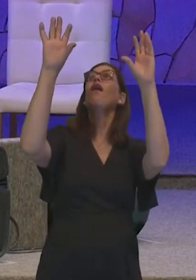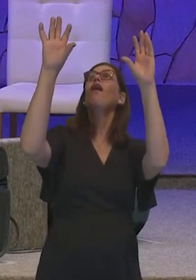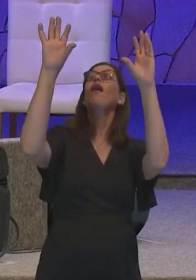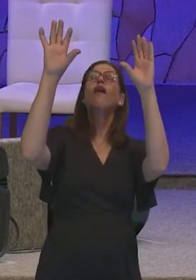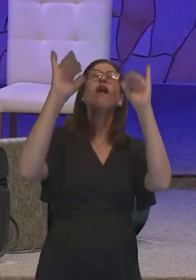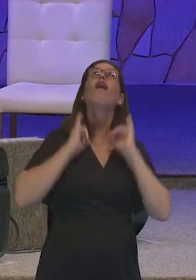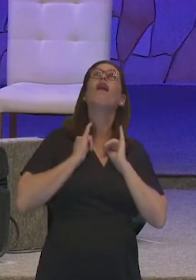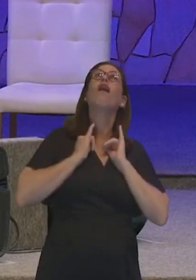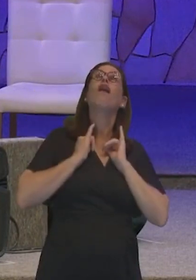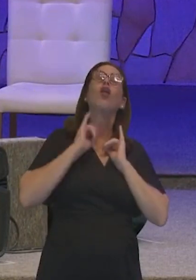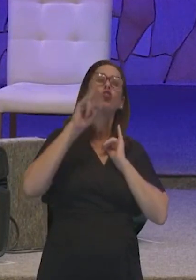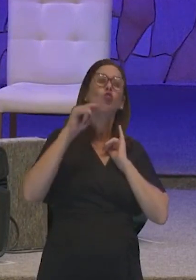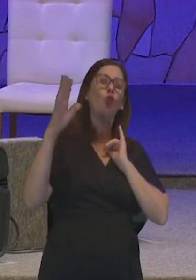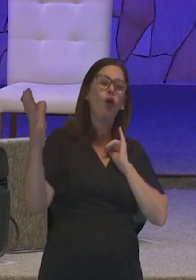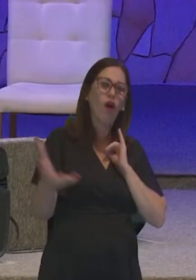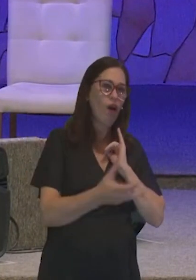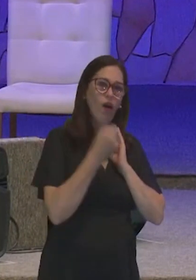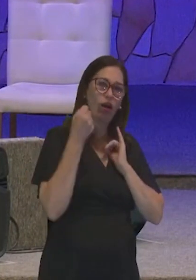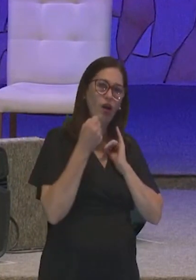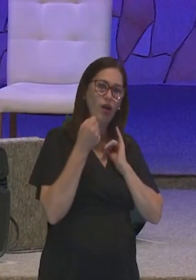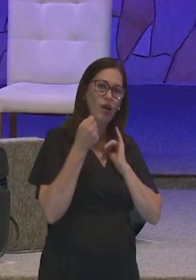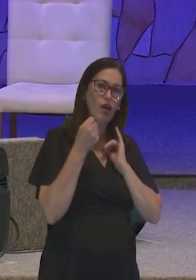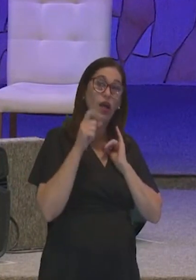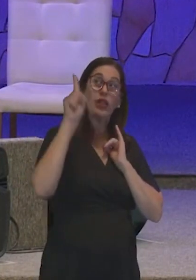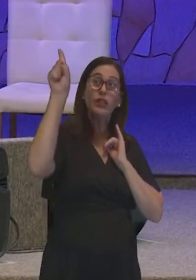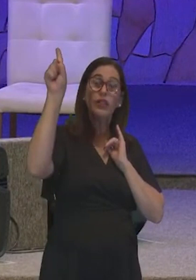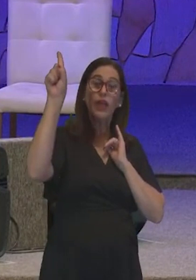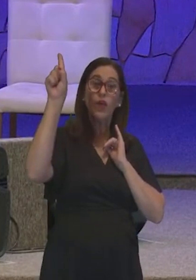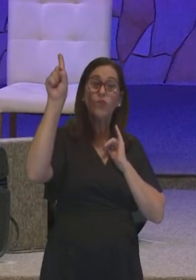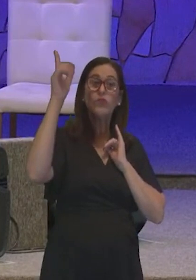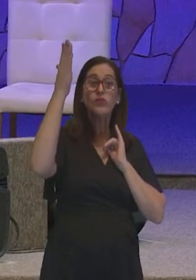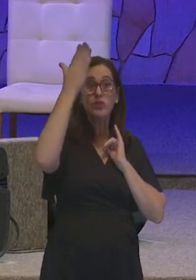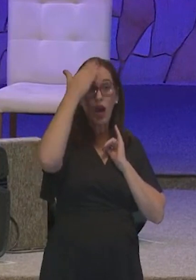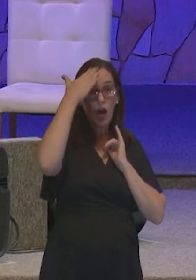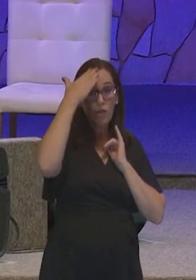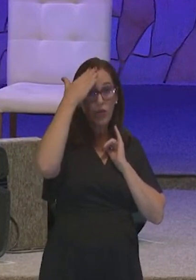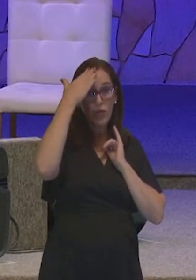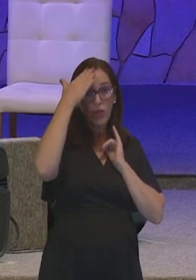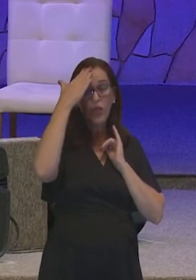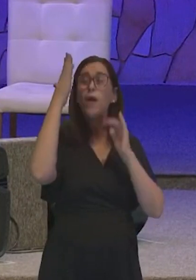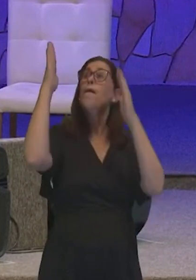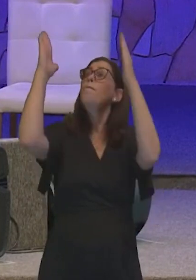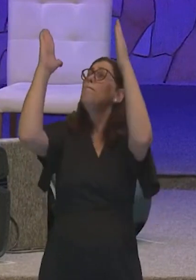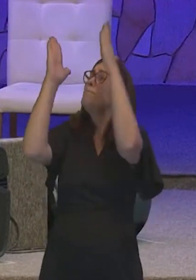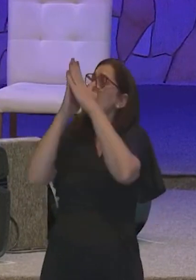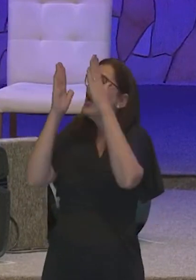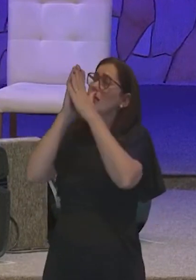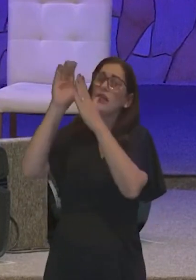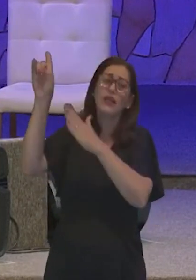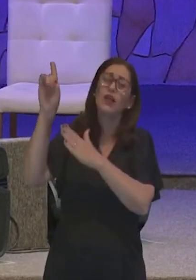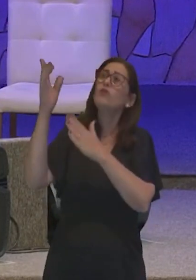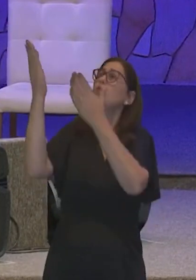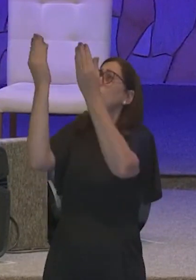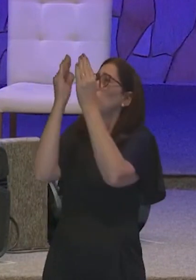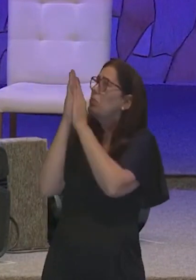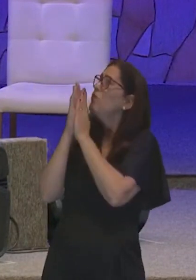não sabemos os desígnios de Deus. Peçam a Deus, queridos,